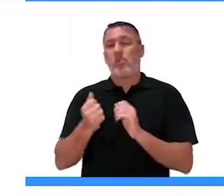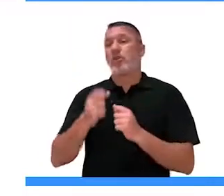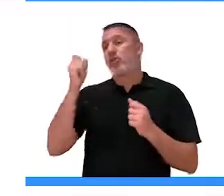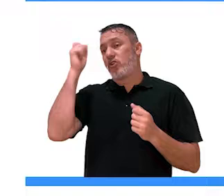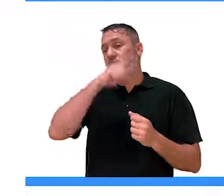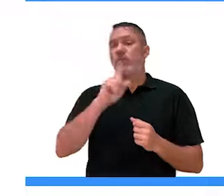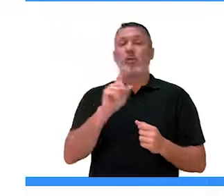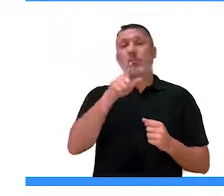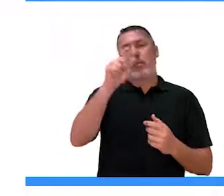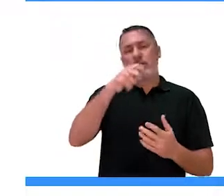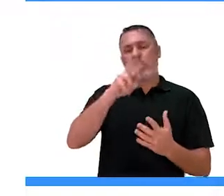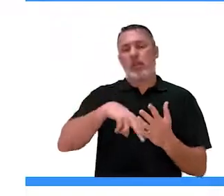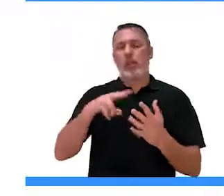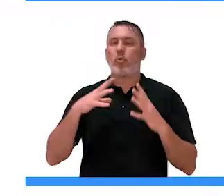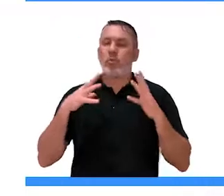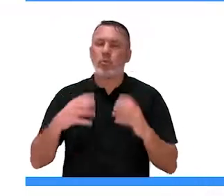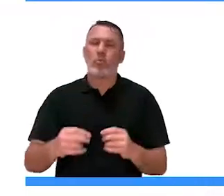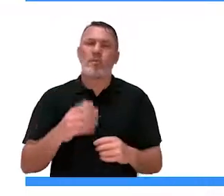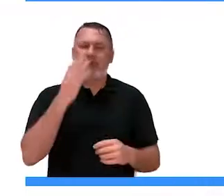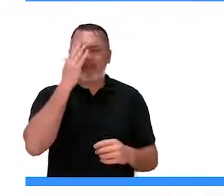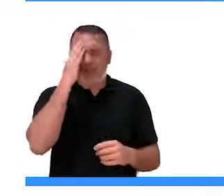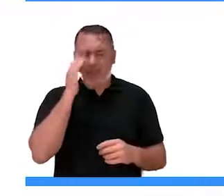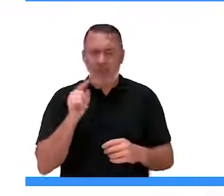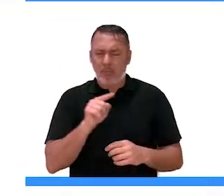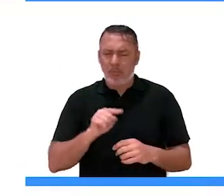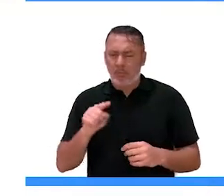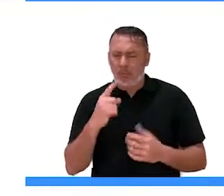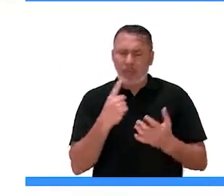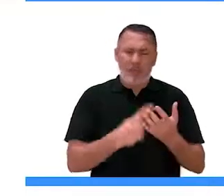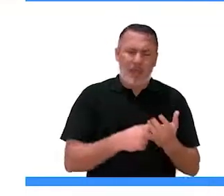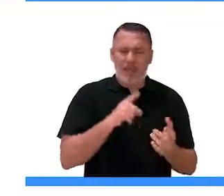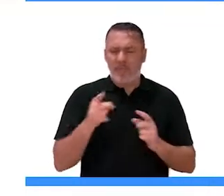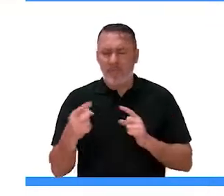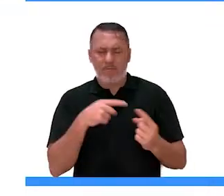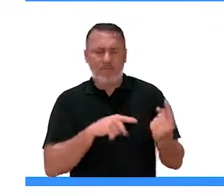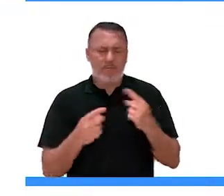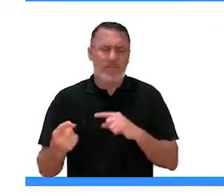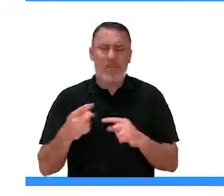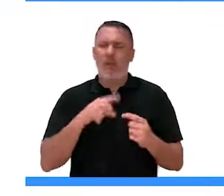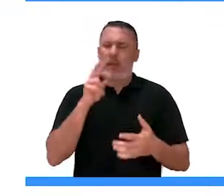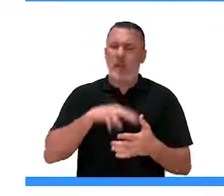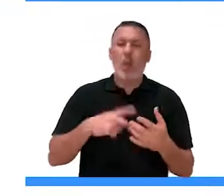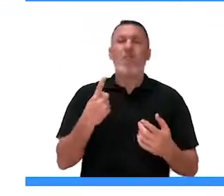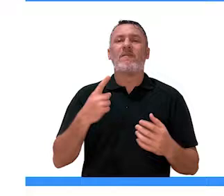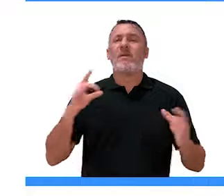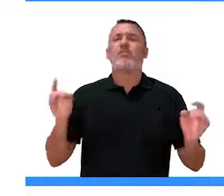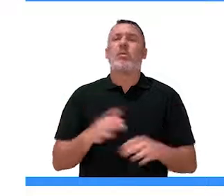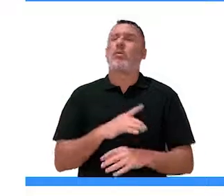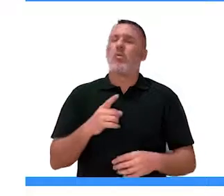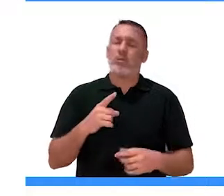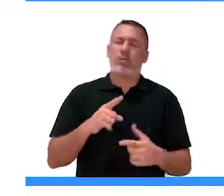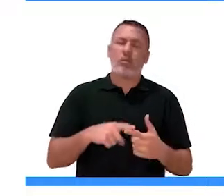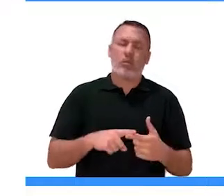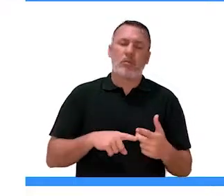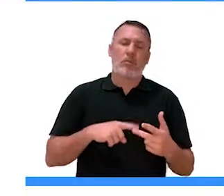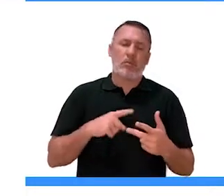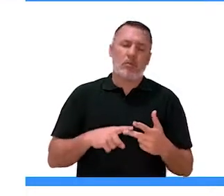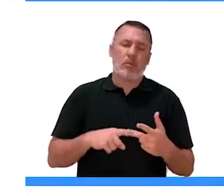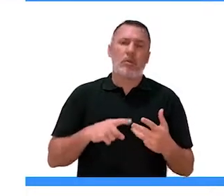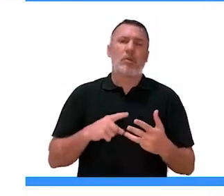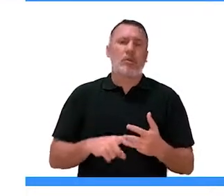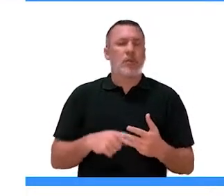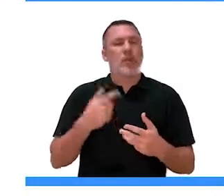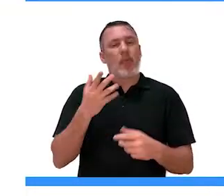difícil, mas o aluno precisa ler o texto todo, sublinhar, voltar, não é ler só uma vez, tem que ler 2, 3 e outra. A